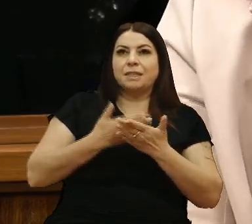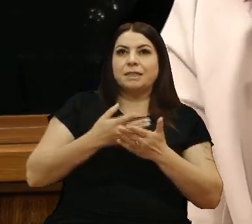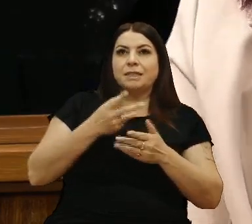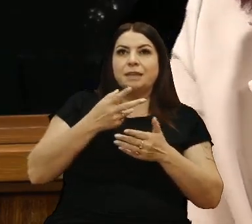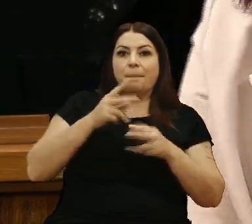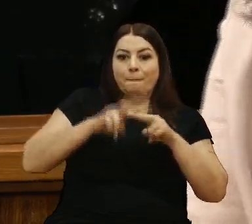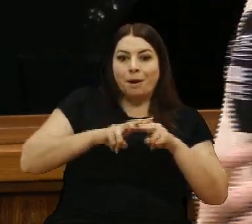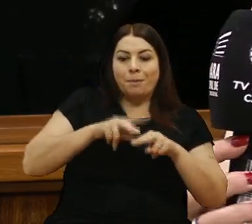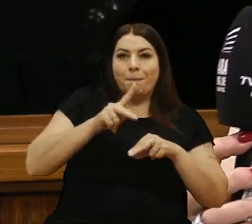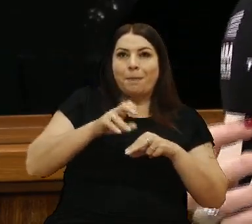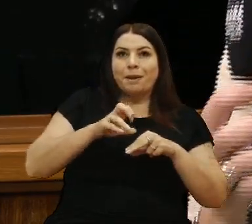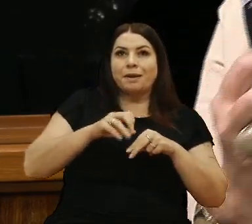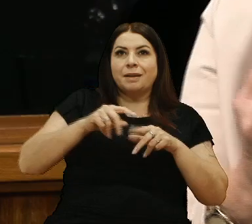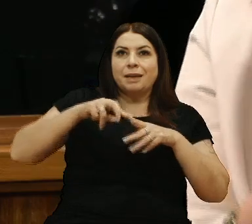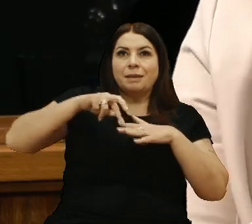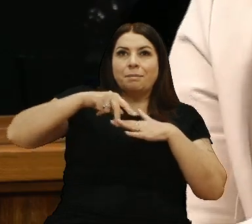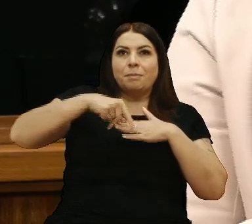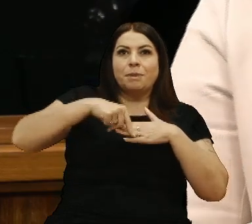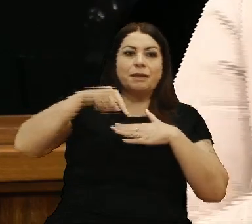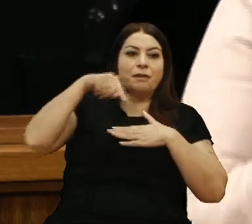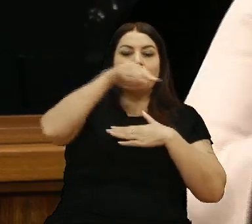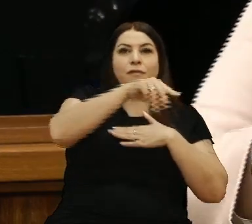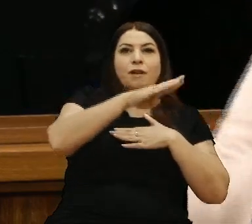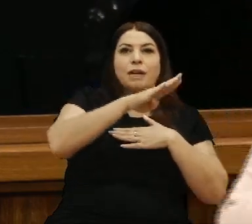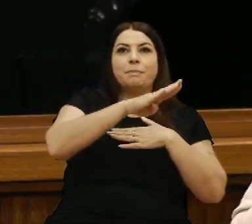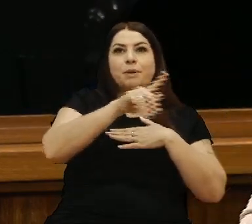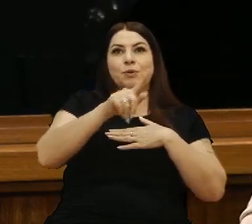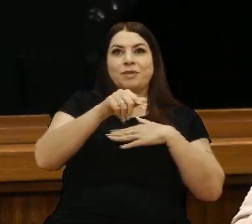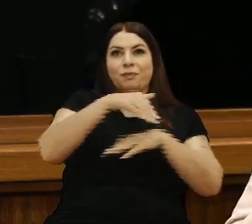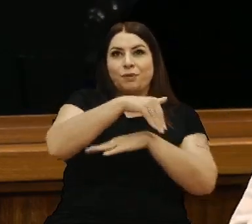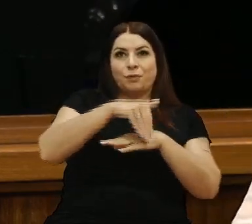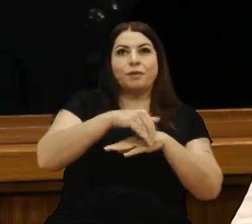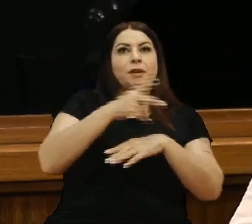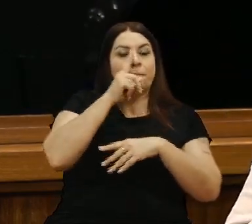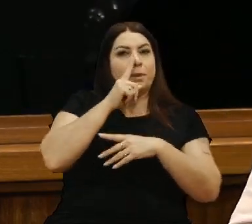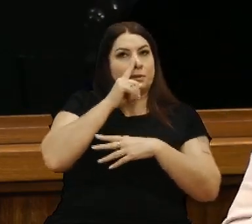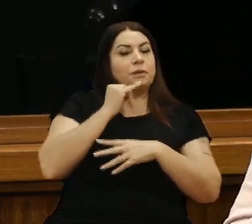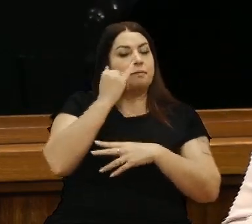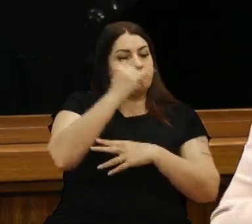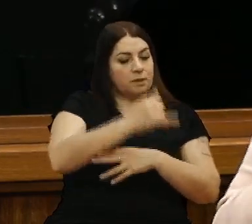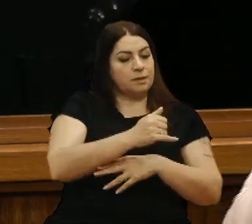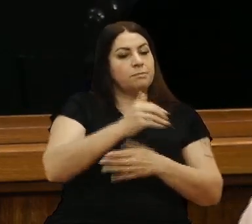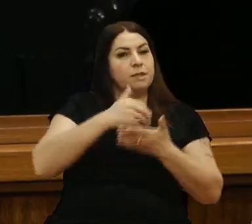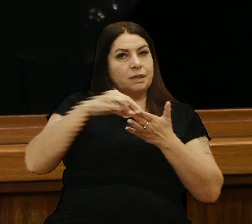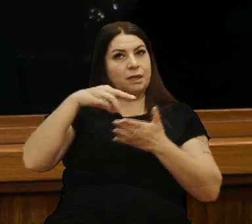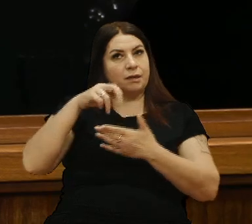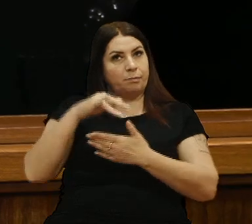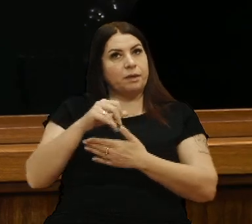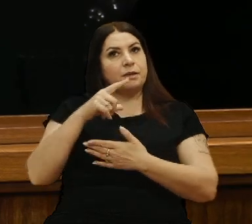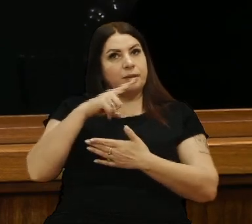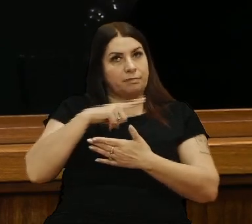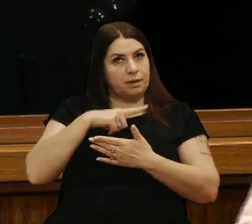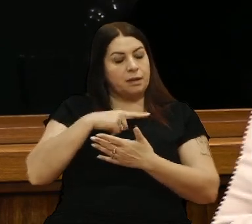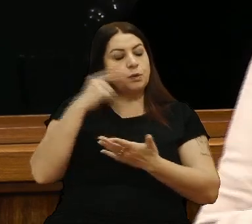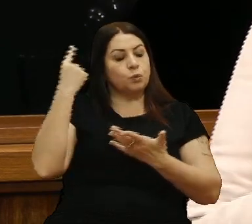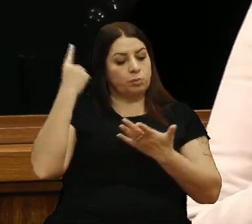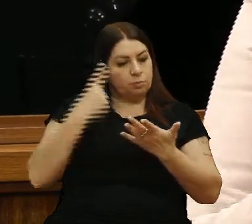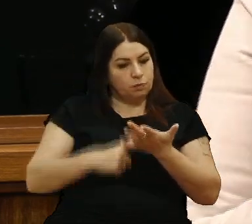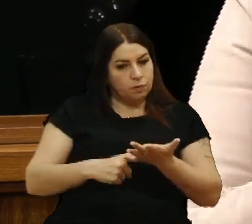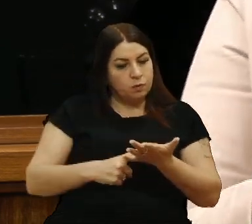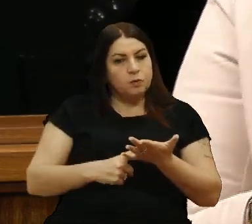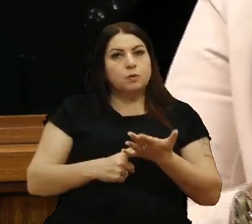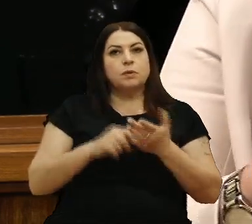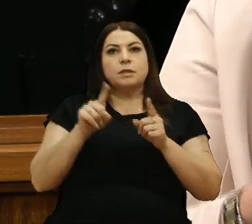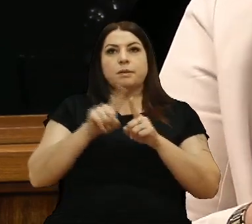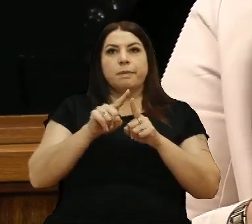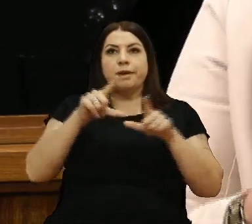a escada saía na Bento, era perigoso. Então, eu falei isso para a secretária Marta, pedi, e ela disse que tem esse compromisso, de que